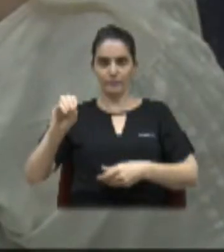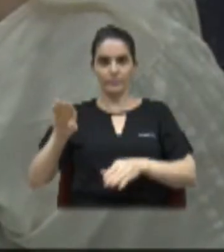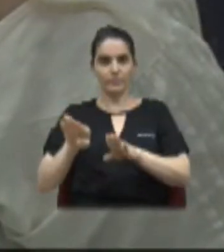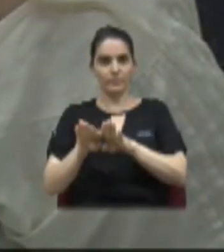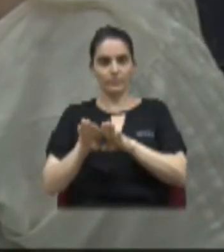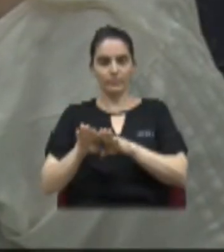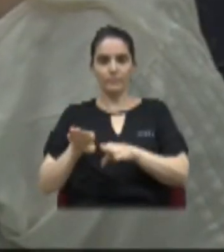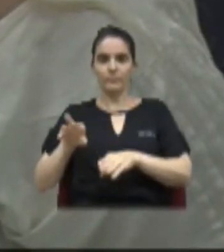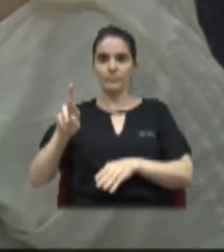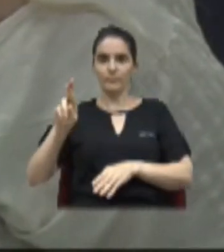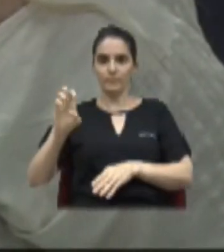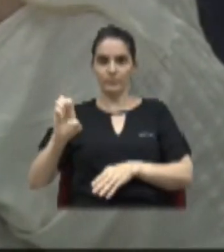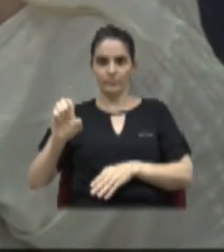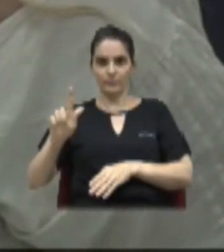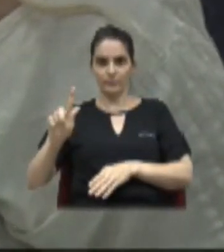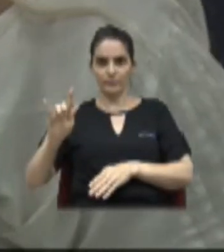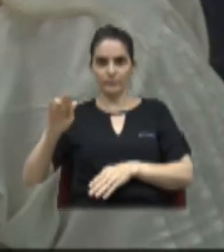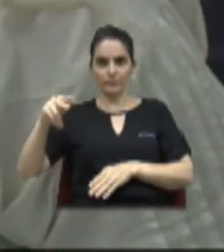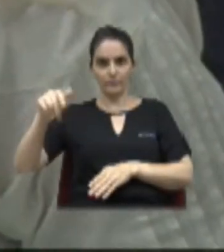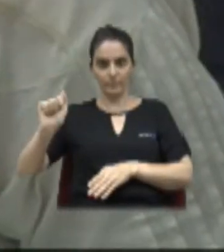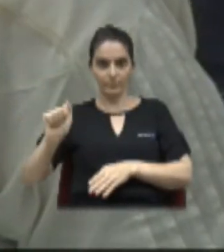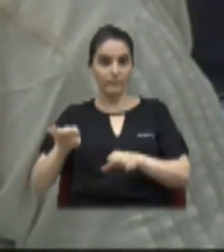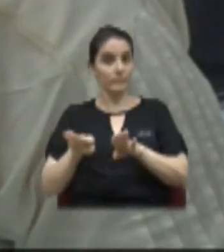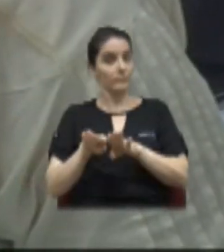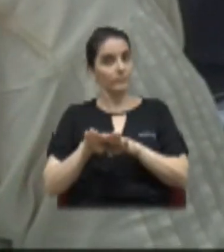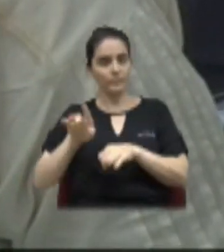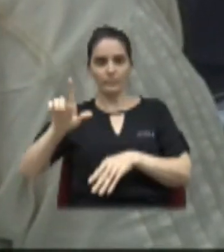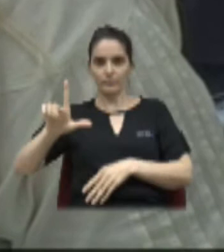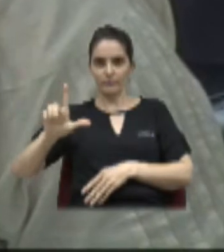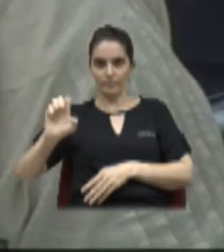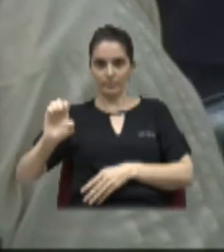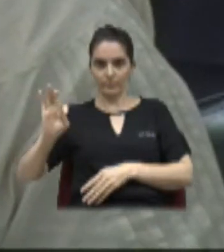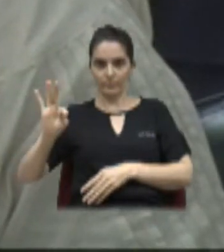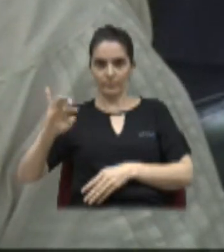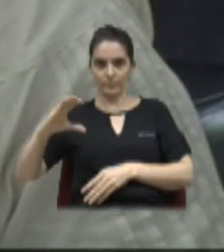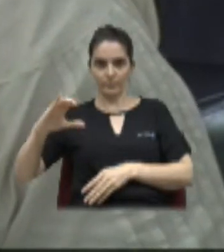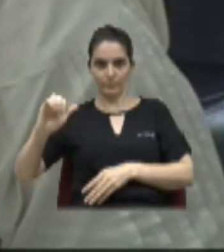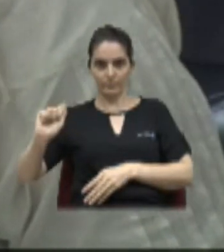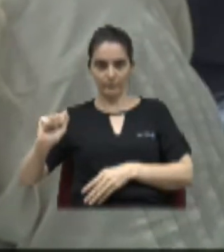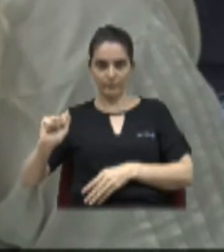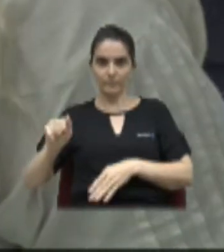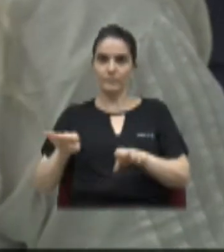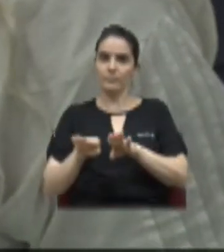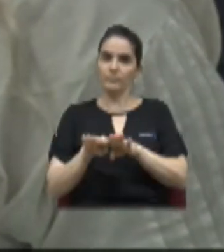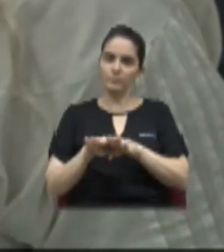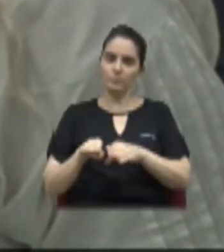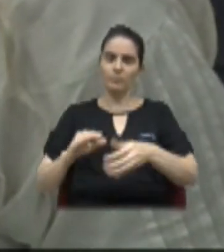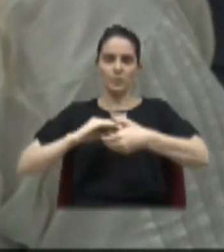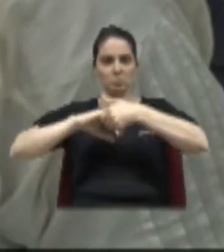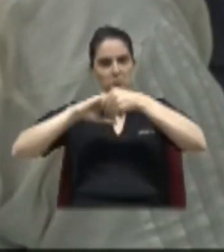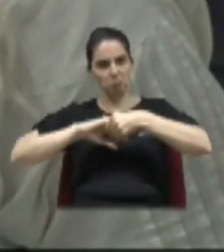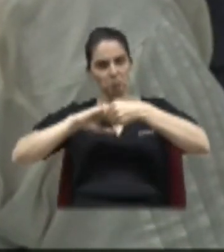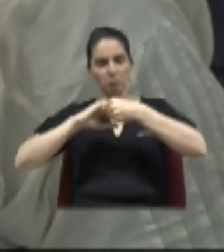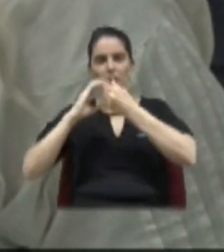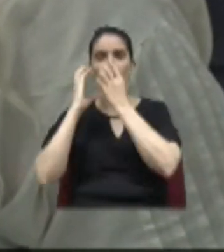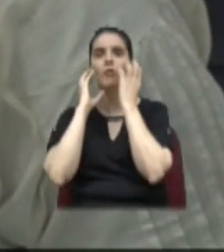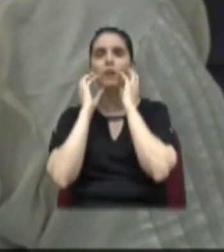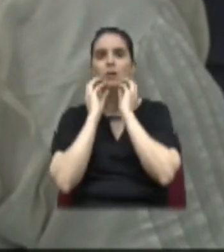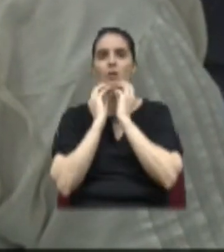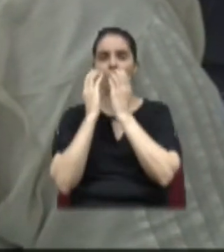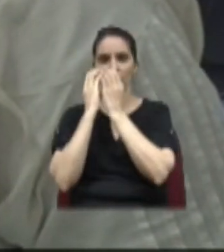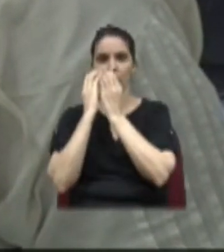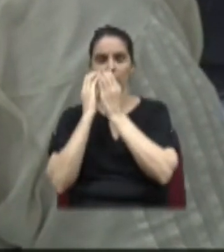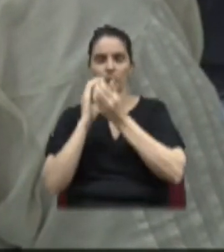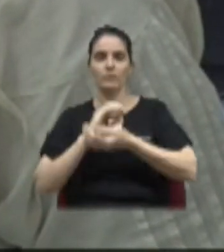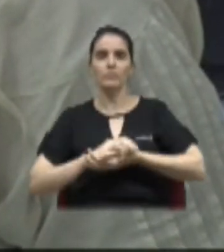Regina, Letícia, filha, né? E parabenizar o vereador Mir pela propositura